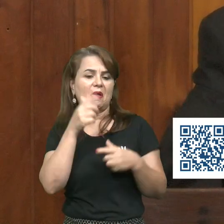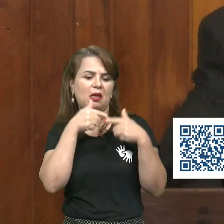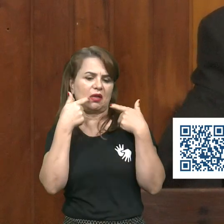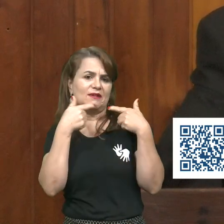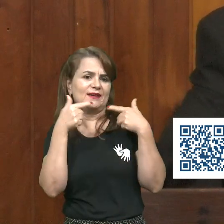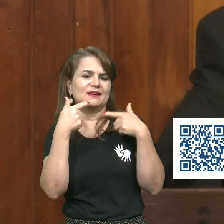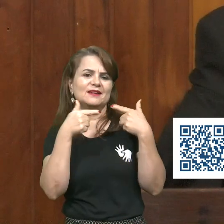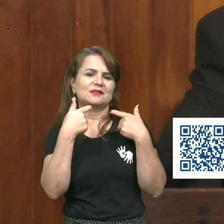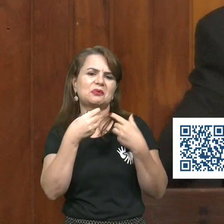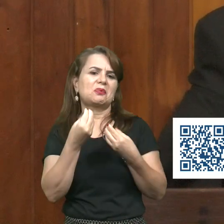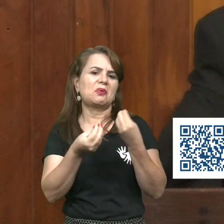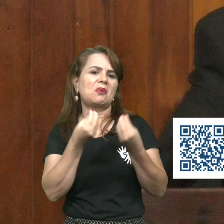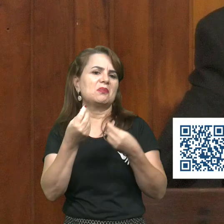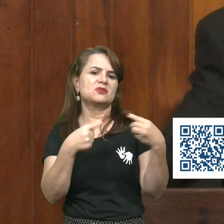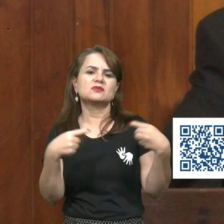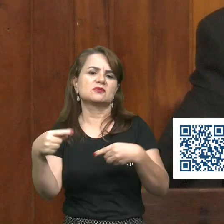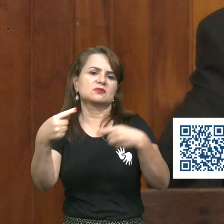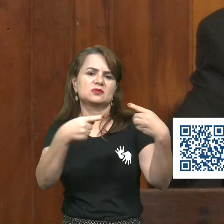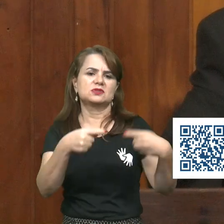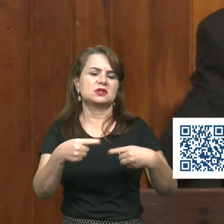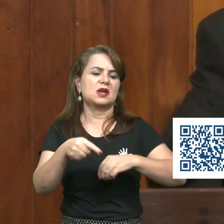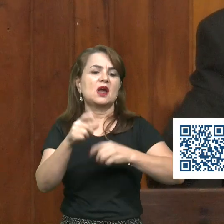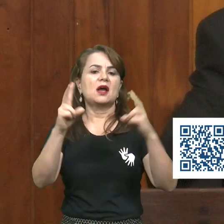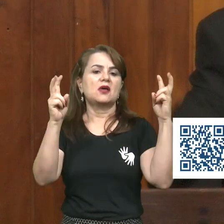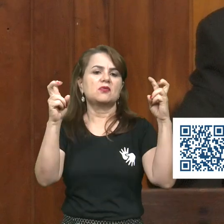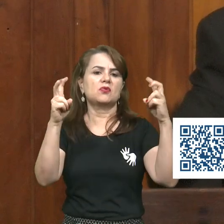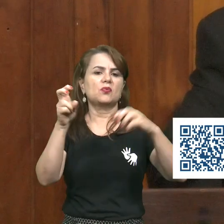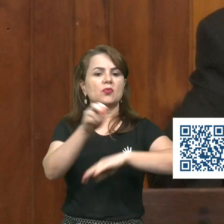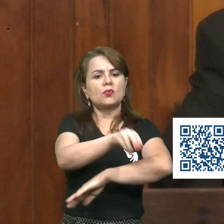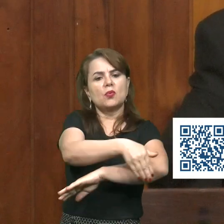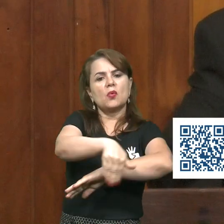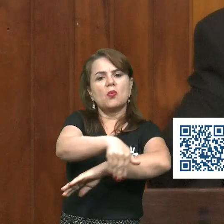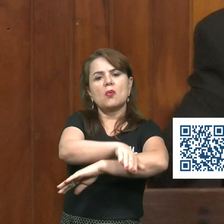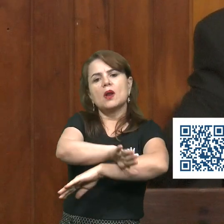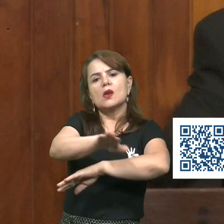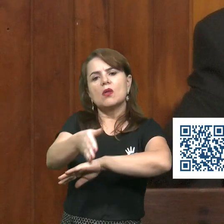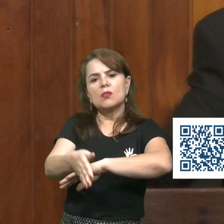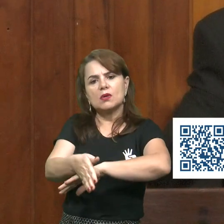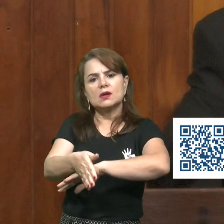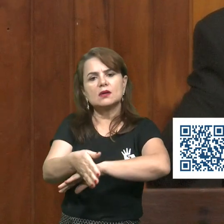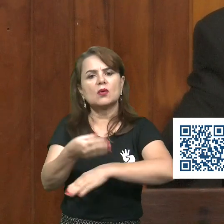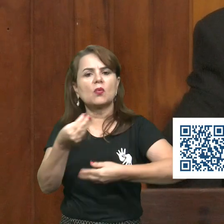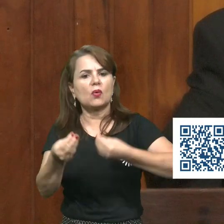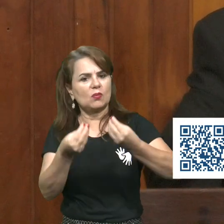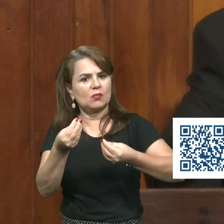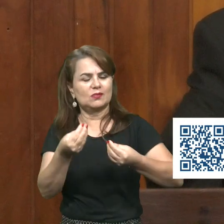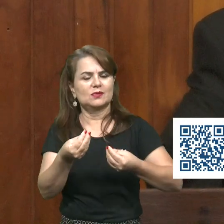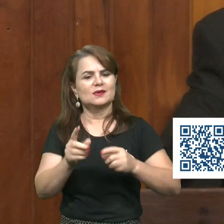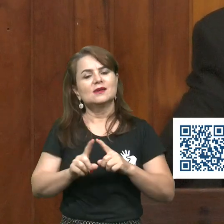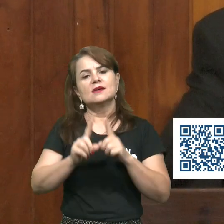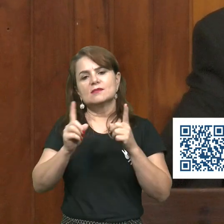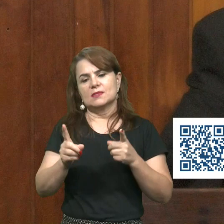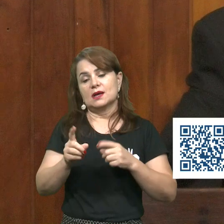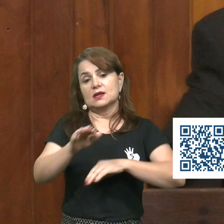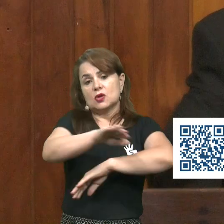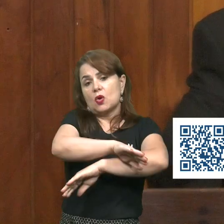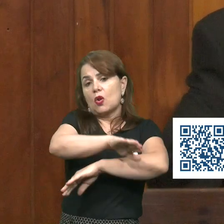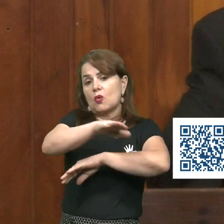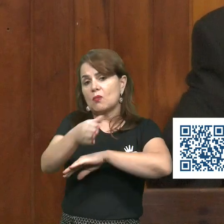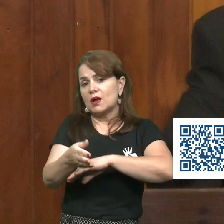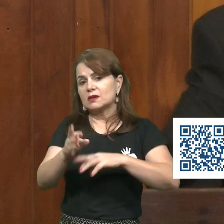como é que a gente vai discutir a questão de uma lombada? Mas, nesse caso, é uma lombada